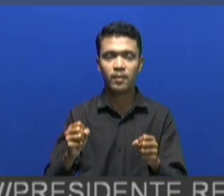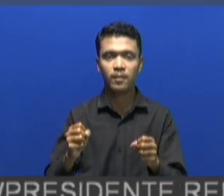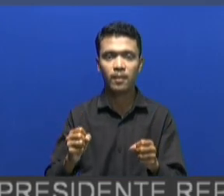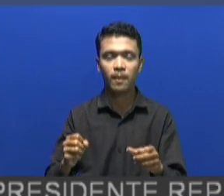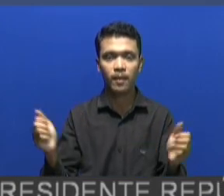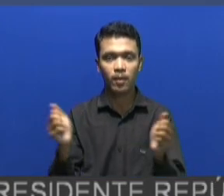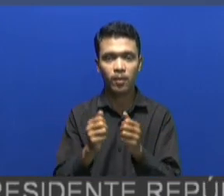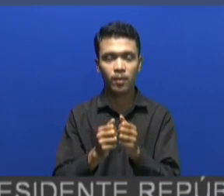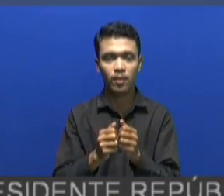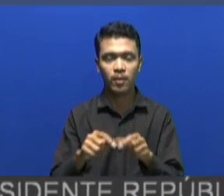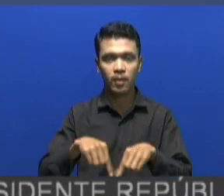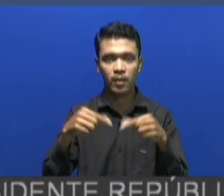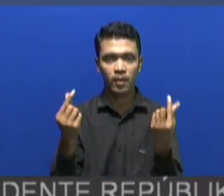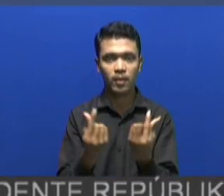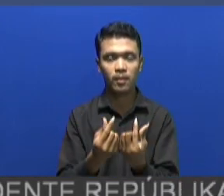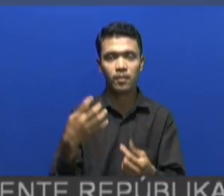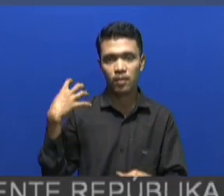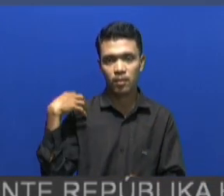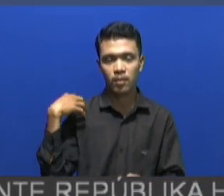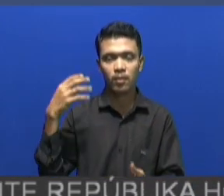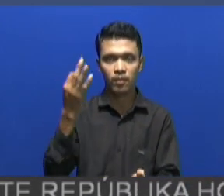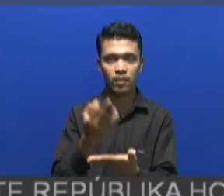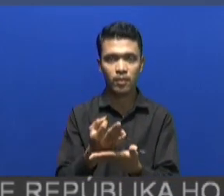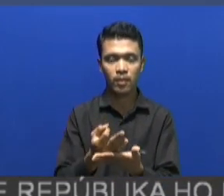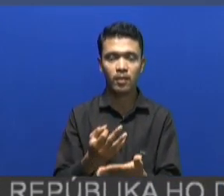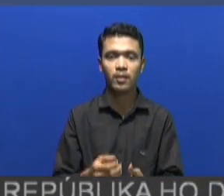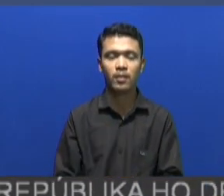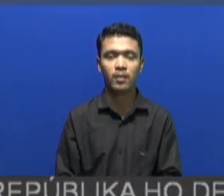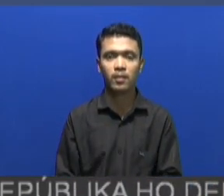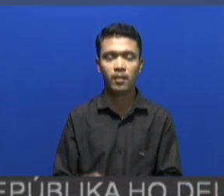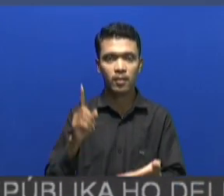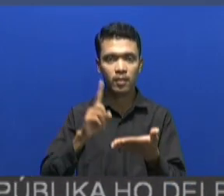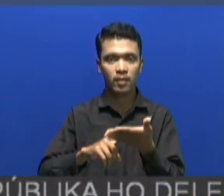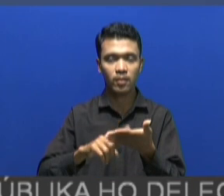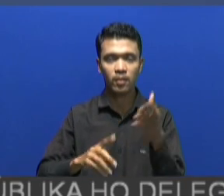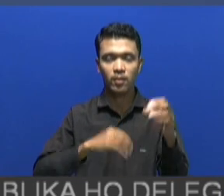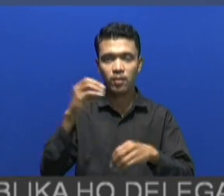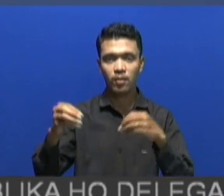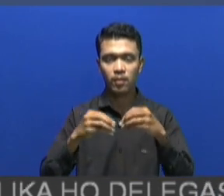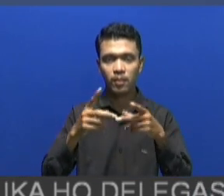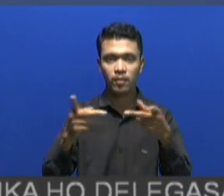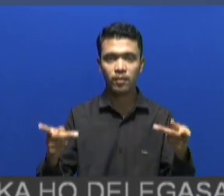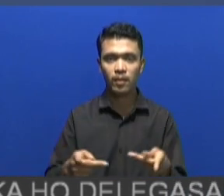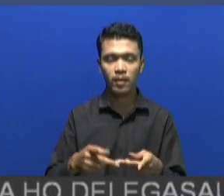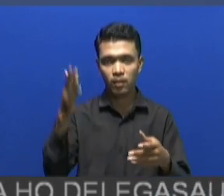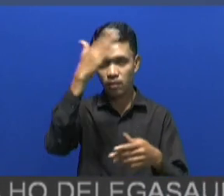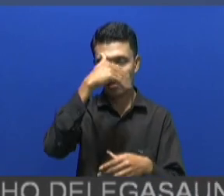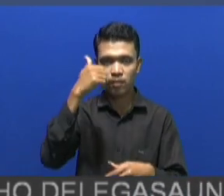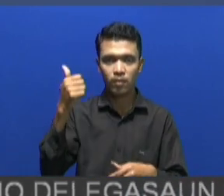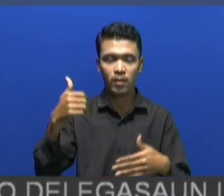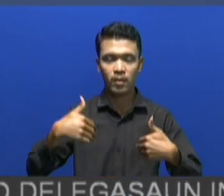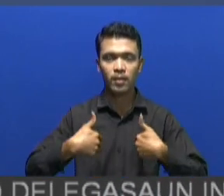Presiden Republik ho delegasaun institusaun finansas no sustentabilidade diskuti kona ba turismo verde i Timor